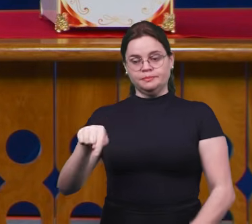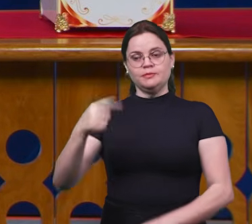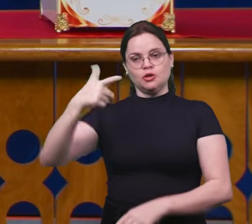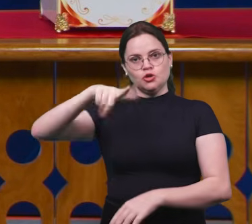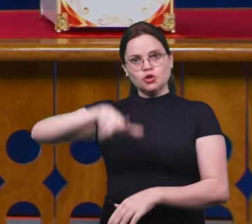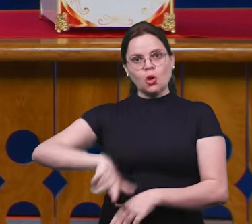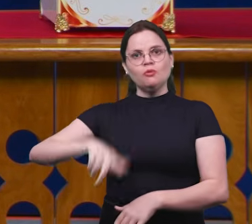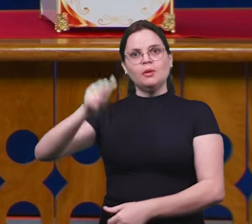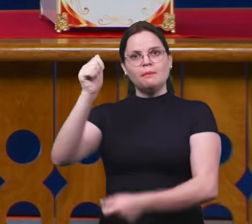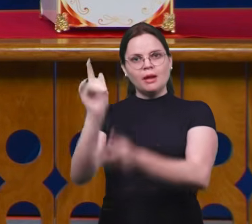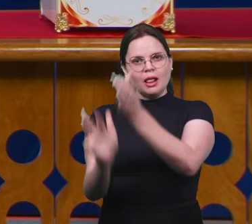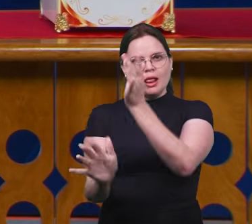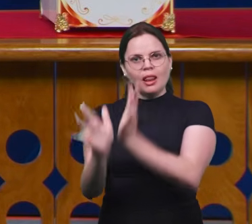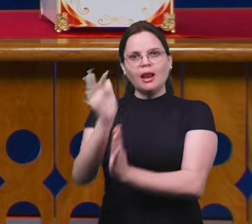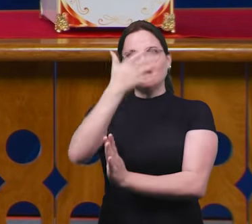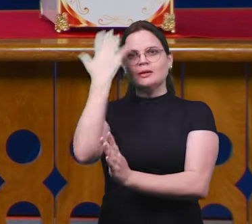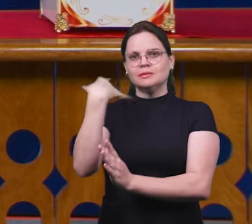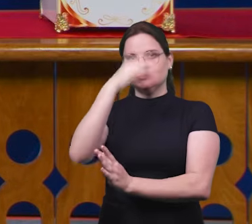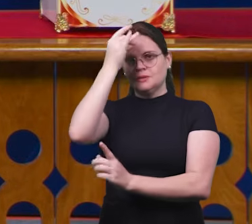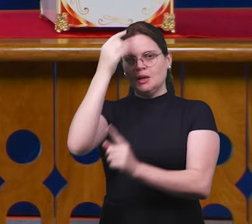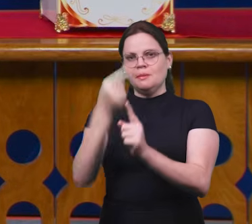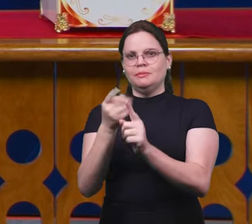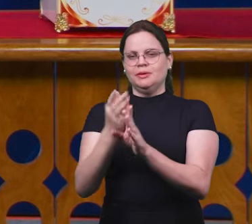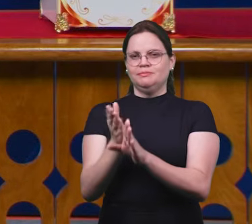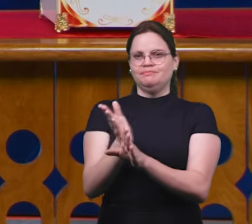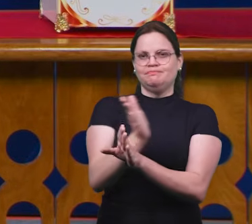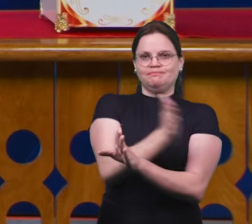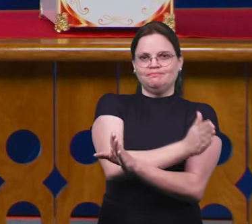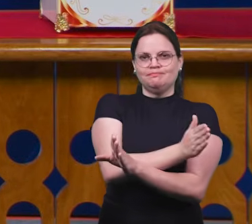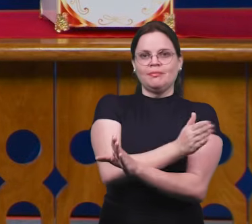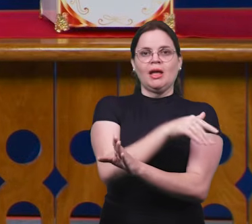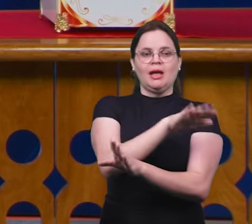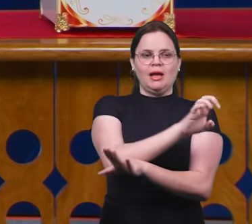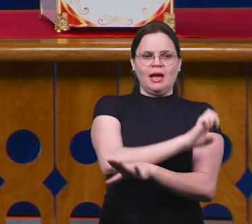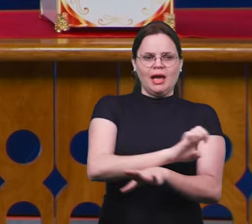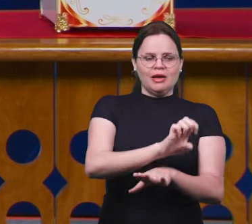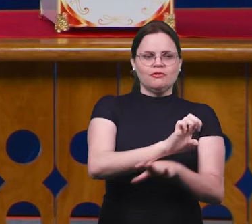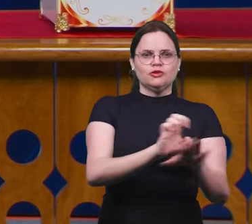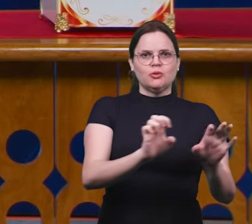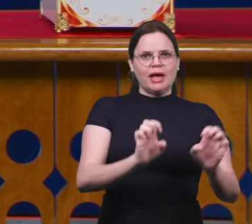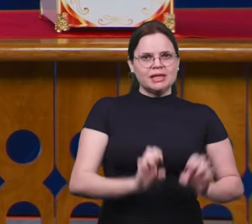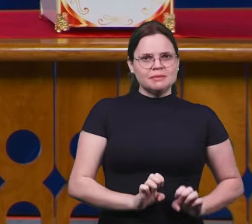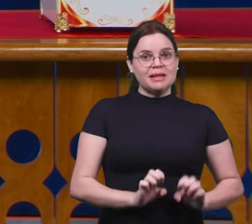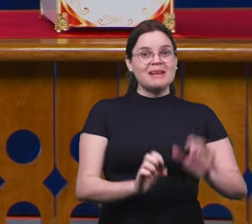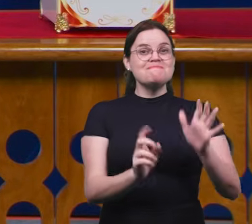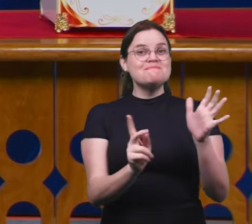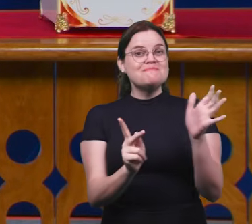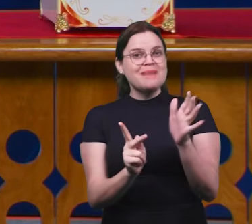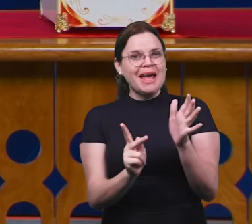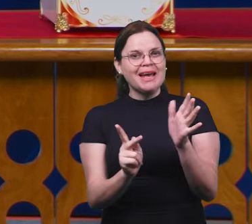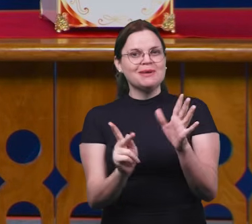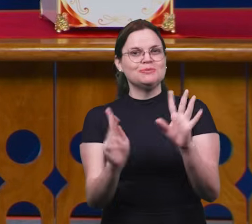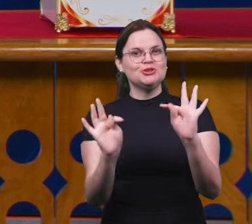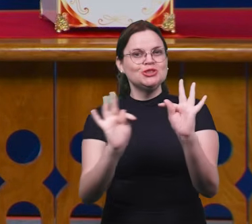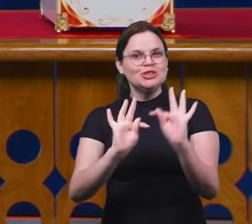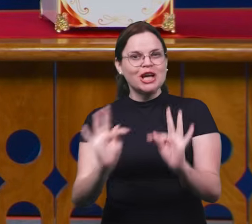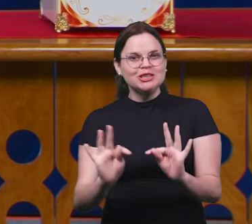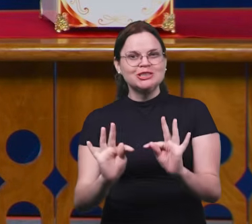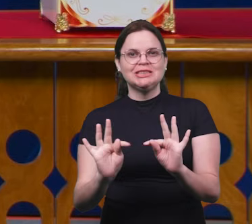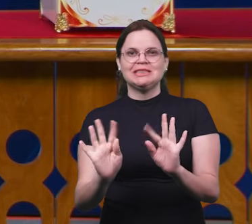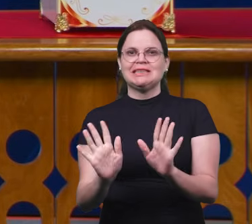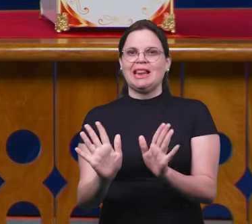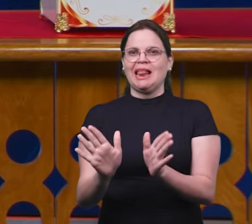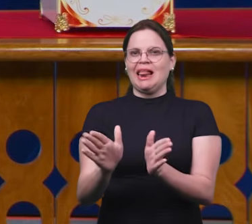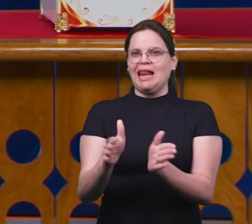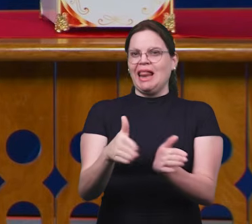Novamente, depois de muito tempo na história da igreja, quando ela passa ali pelo período